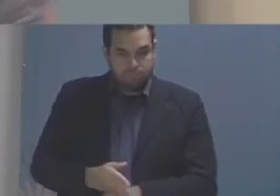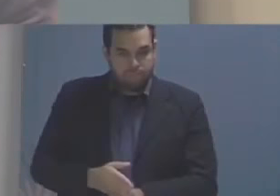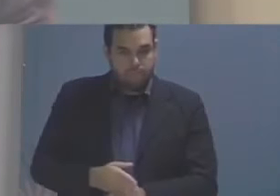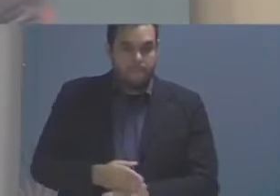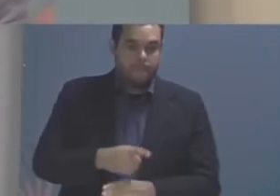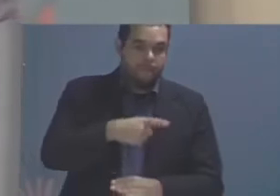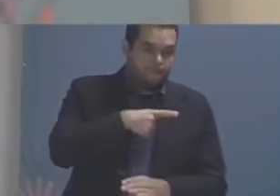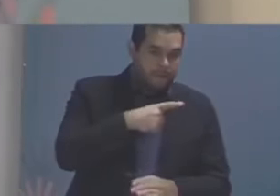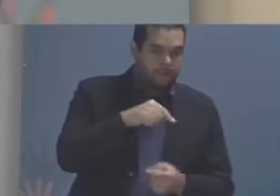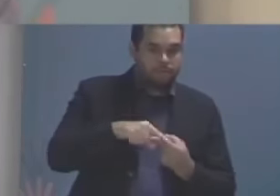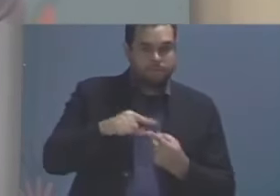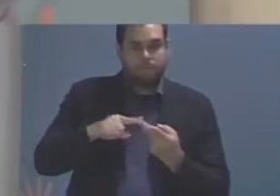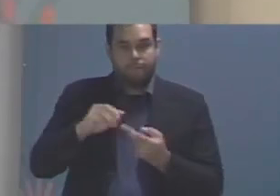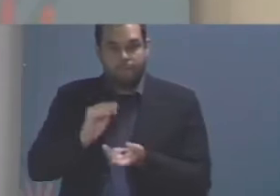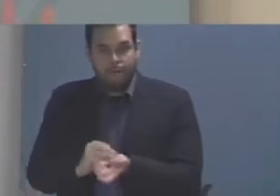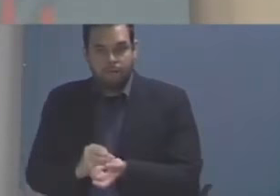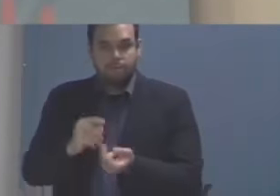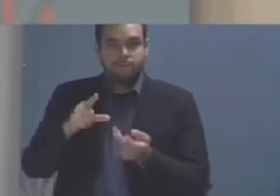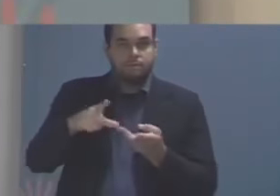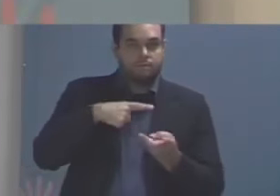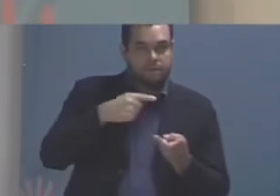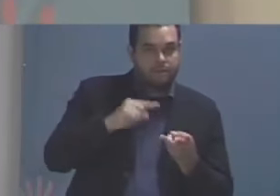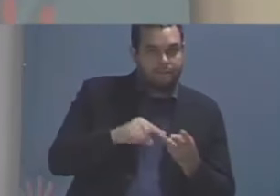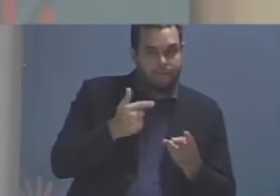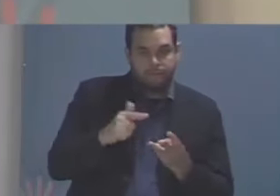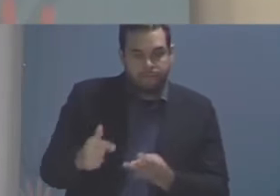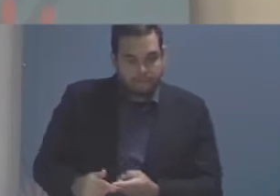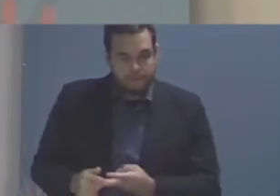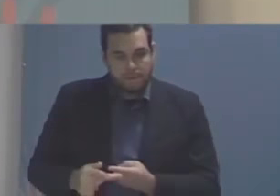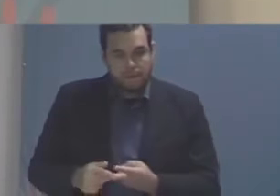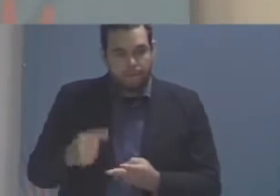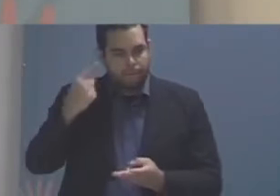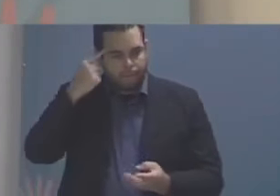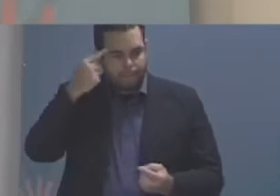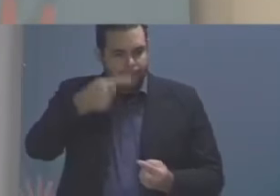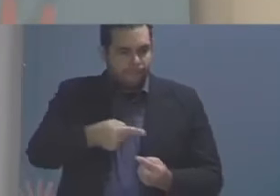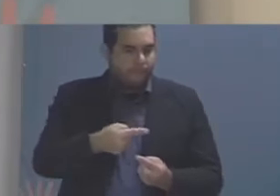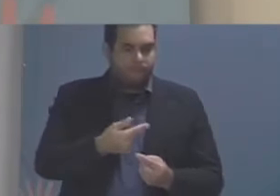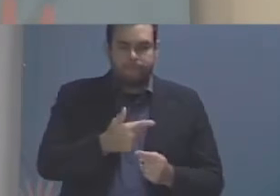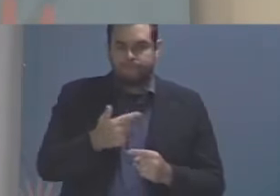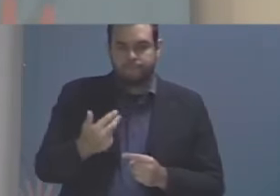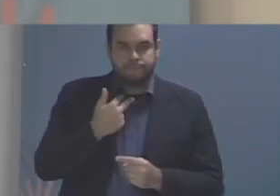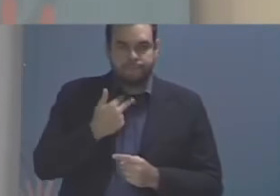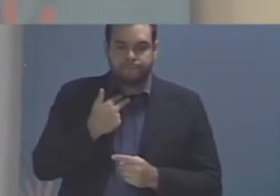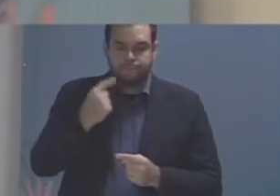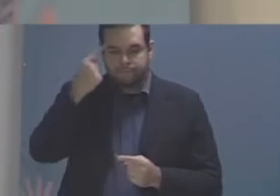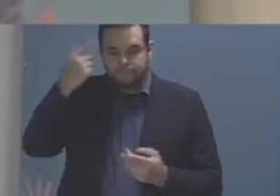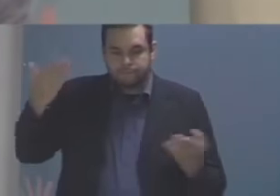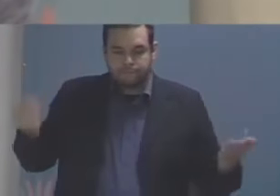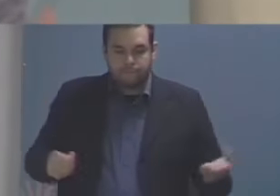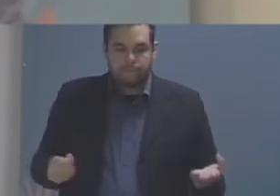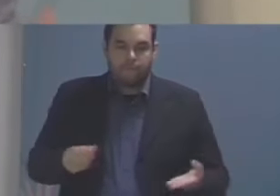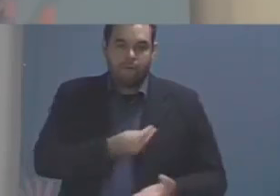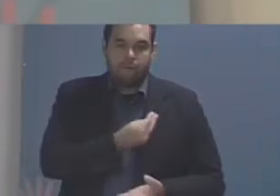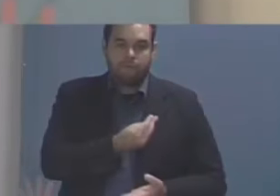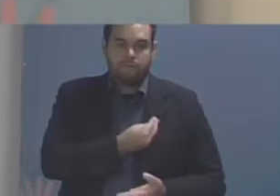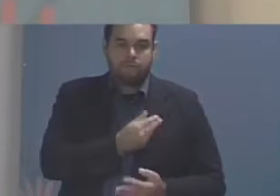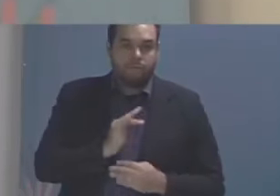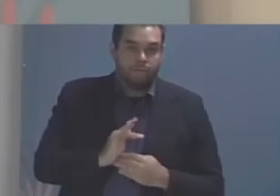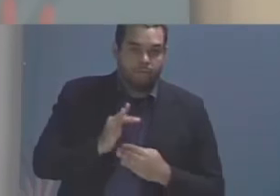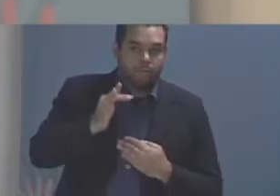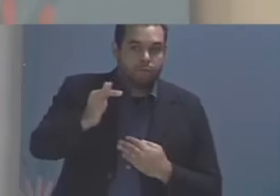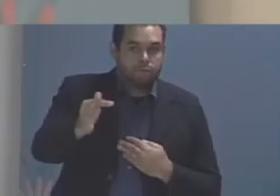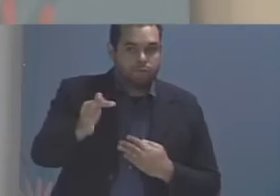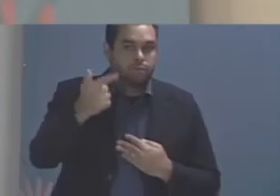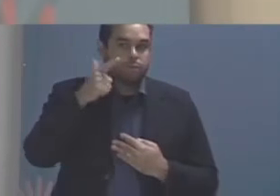tem, esse projeto não tem. A gente precisa sair dessa tabela de frequência e parar de sonhar. Esse pessoal, eles vivem no presente, eles sempre jogam para o futuro uma